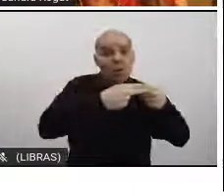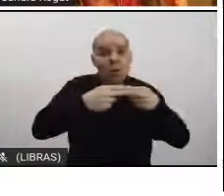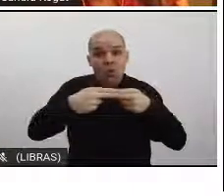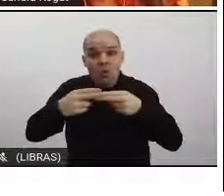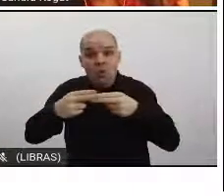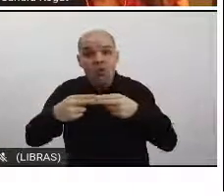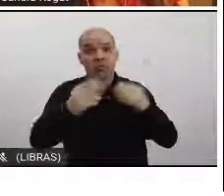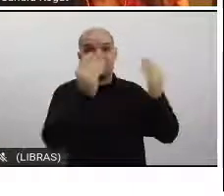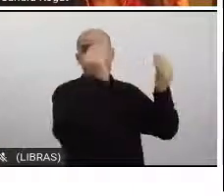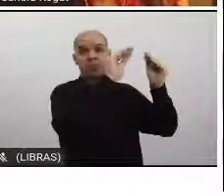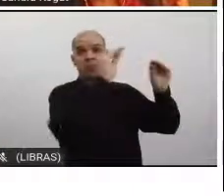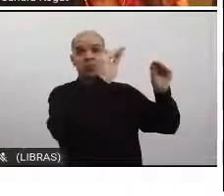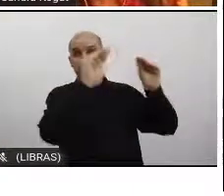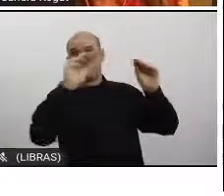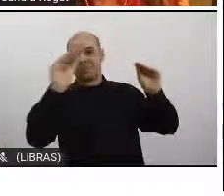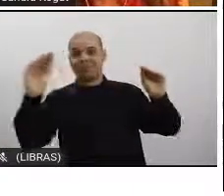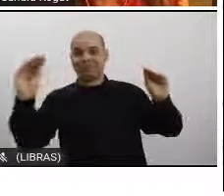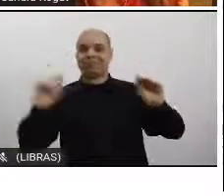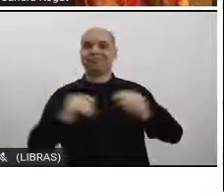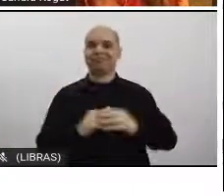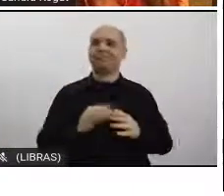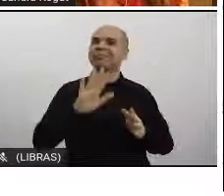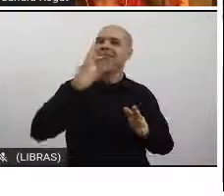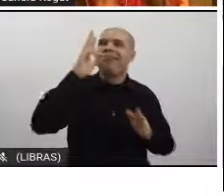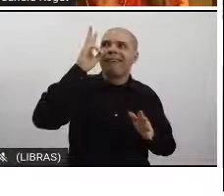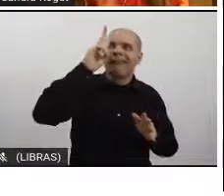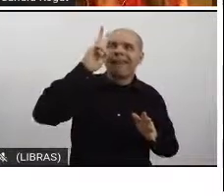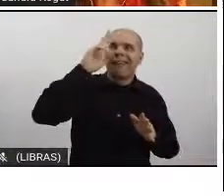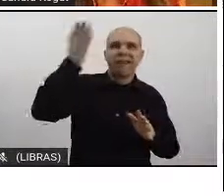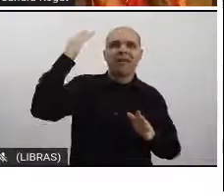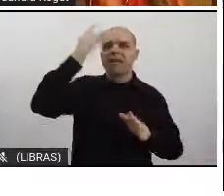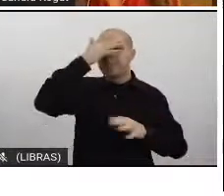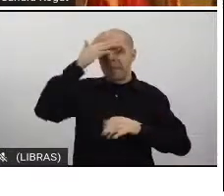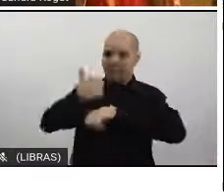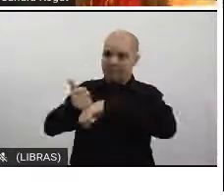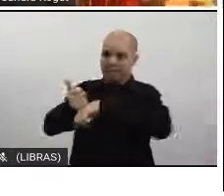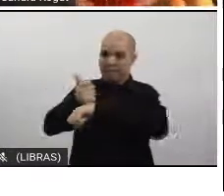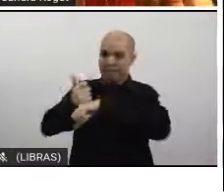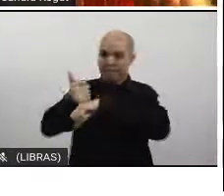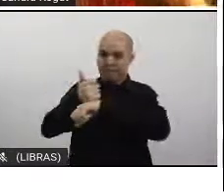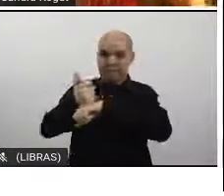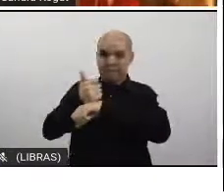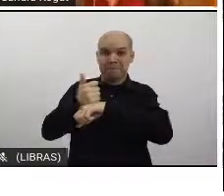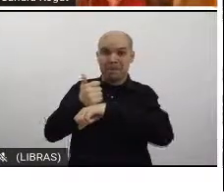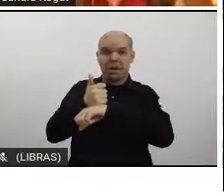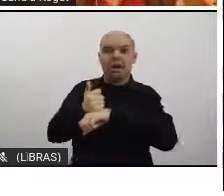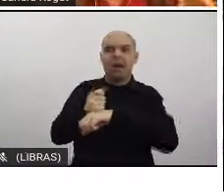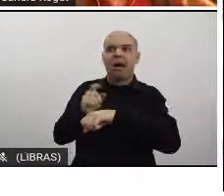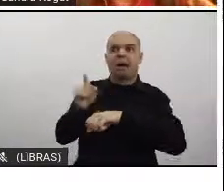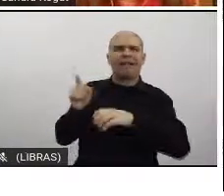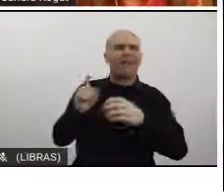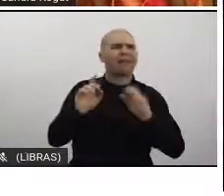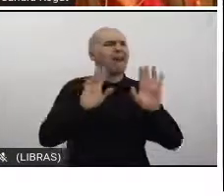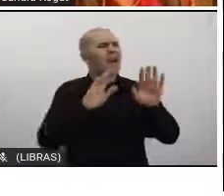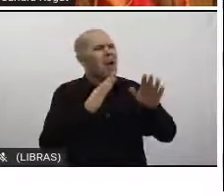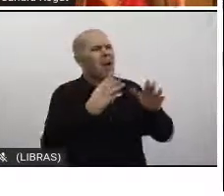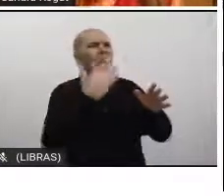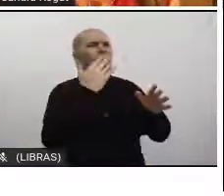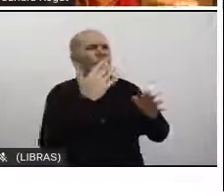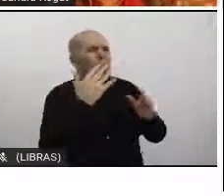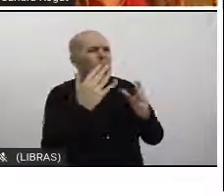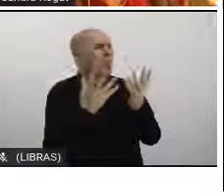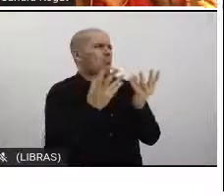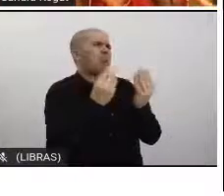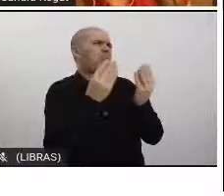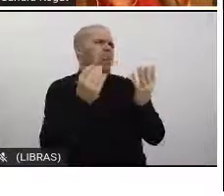na França. Eu me lembro que os técnicos com quem eu trabalhei, eles passavam mal, eles achavam as cores muito fortes. Eu